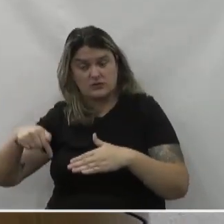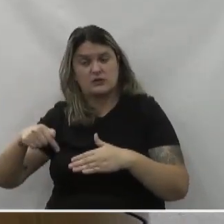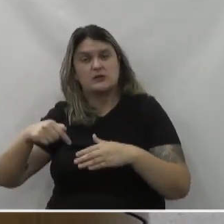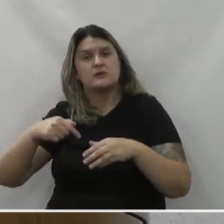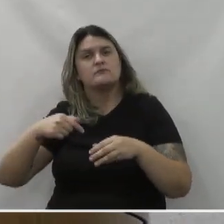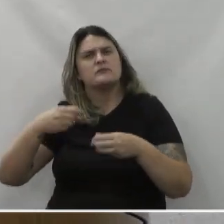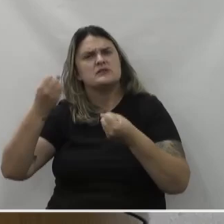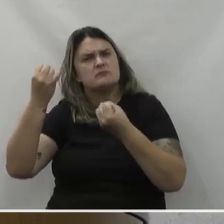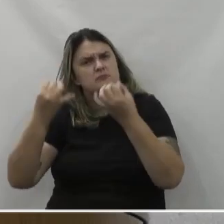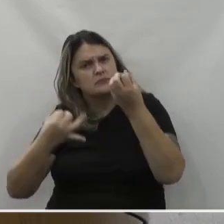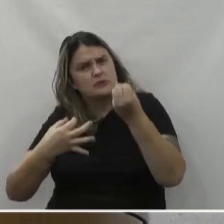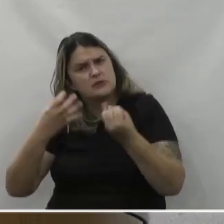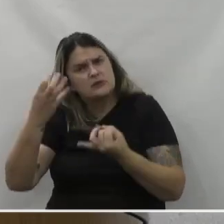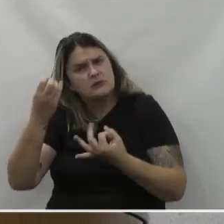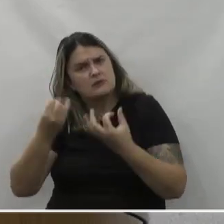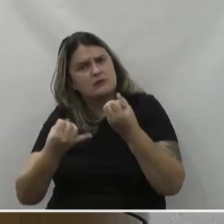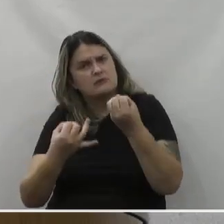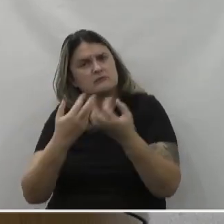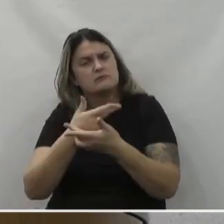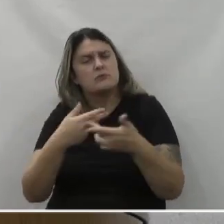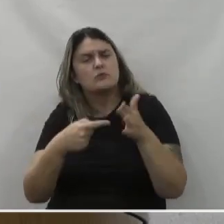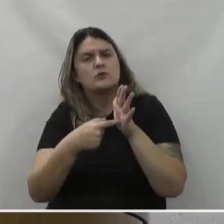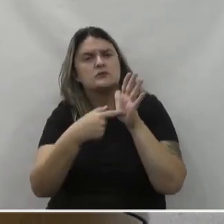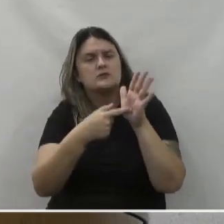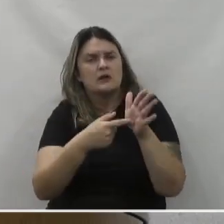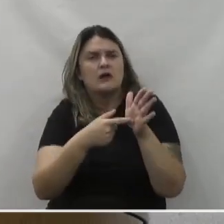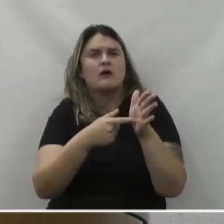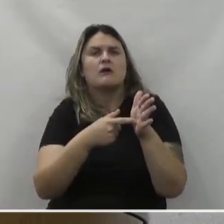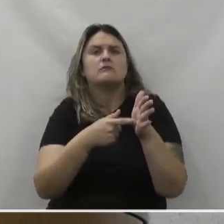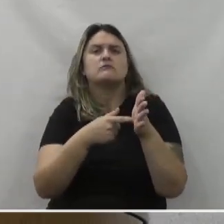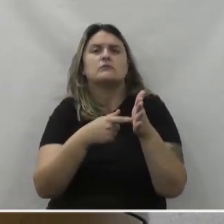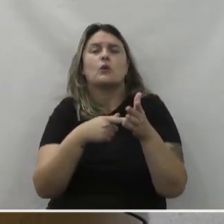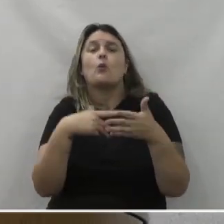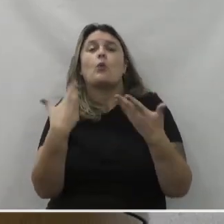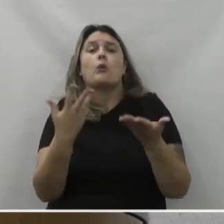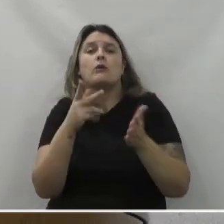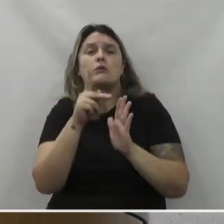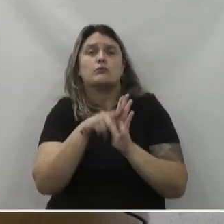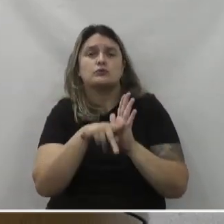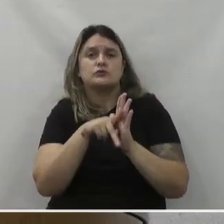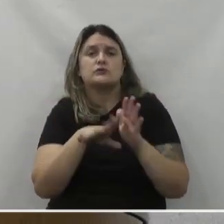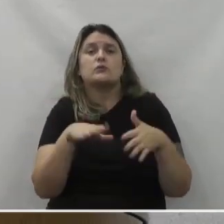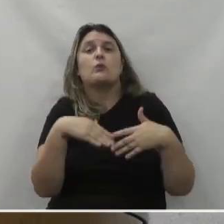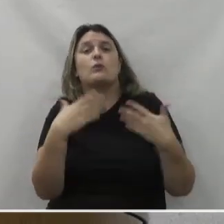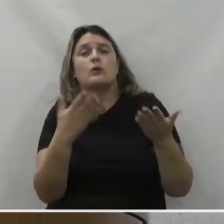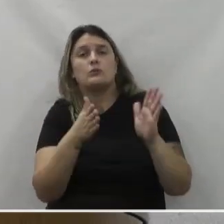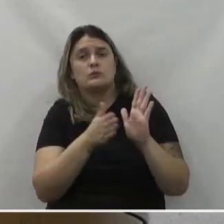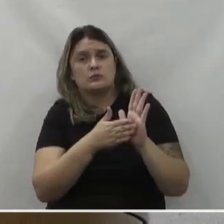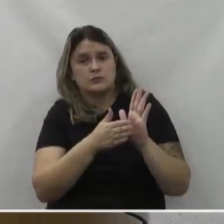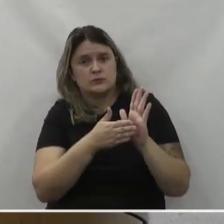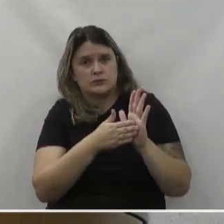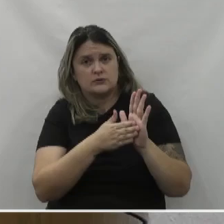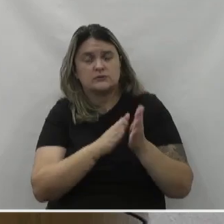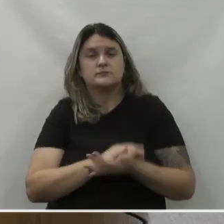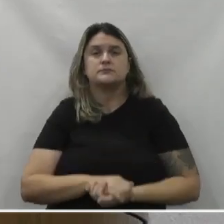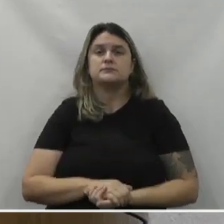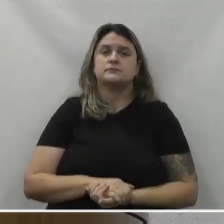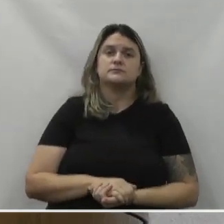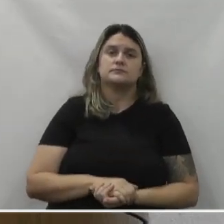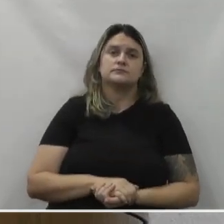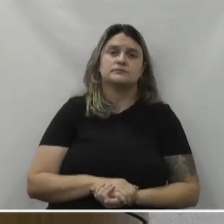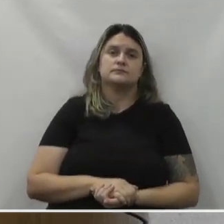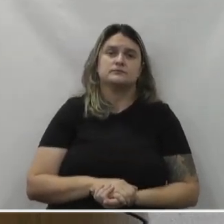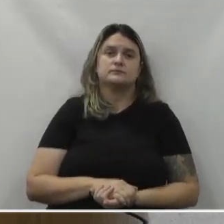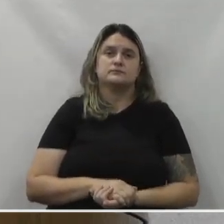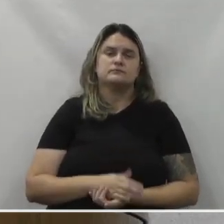estar explanando, né, e demonstrando qual que é o projeto dessa empresa. E,